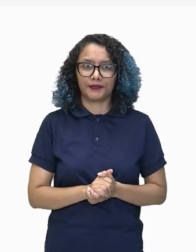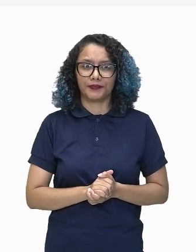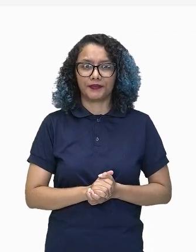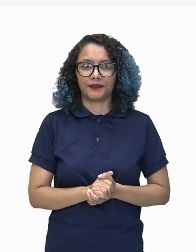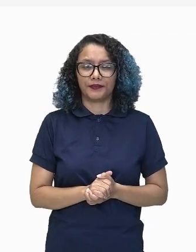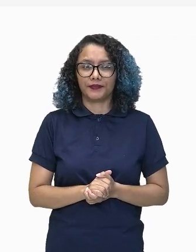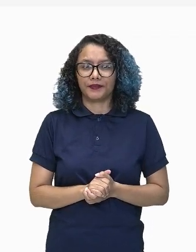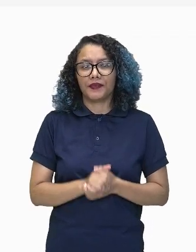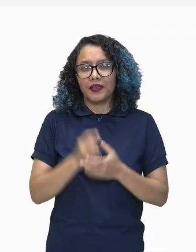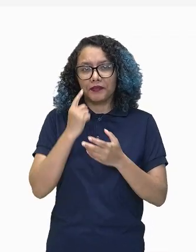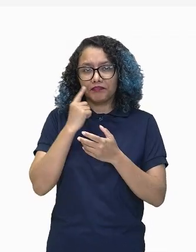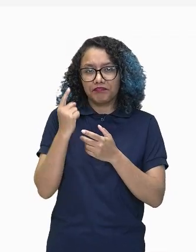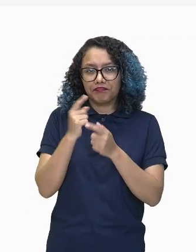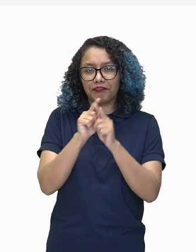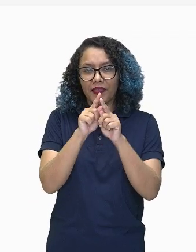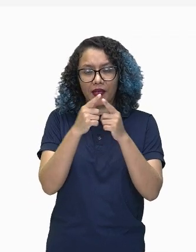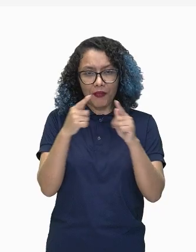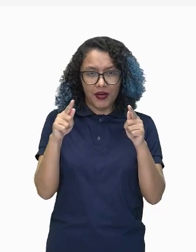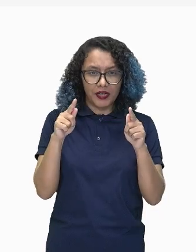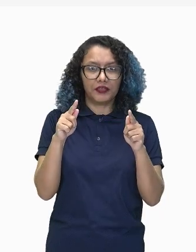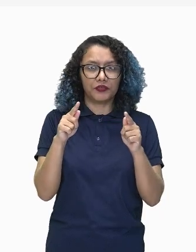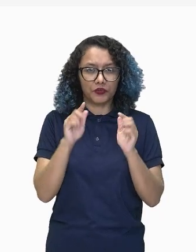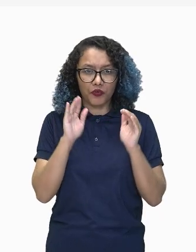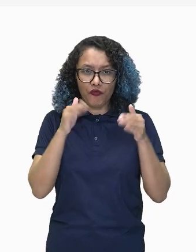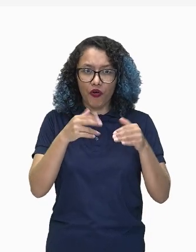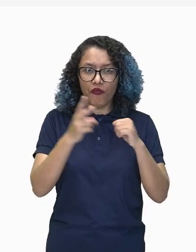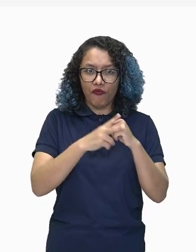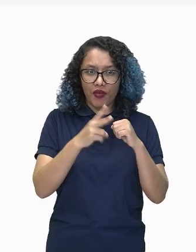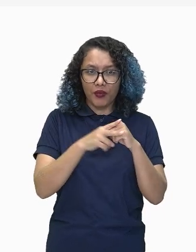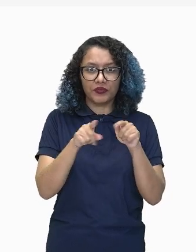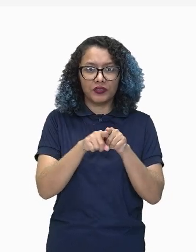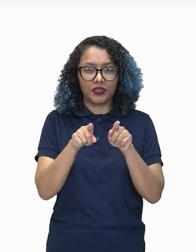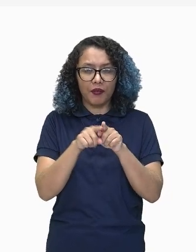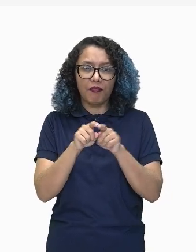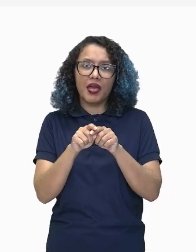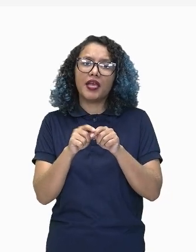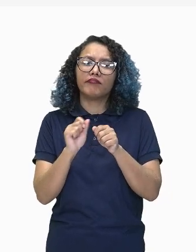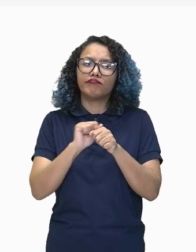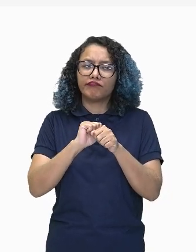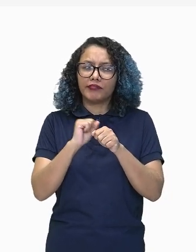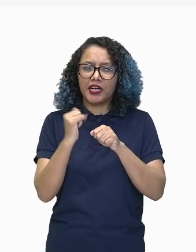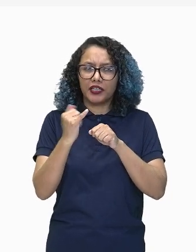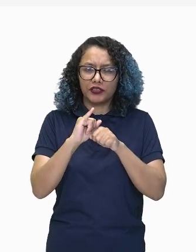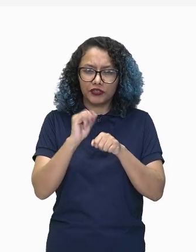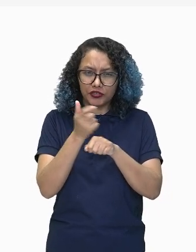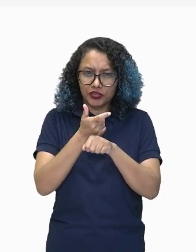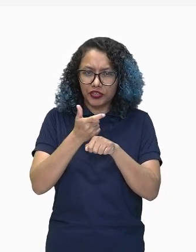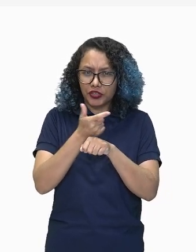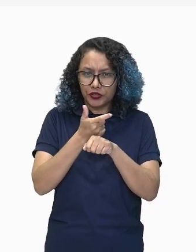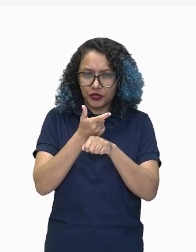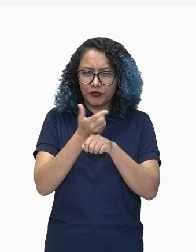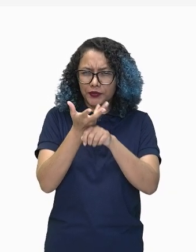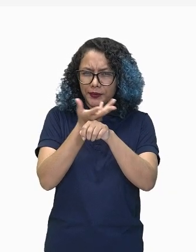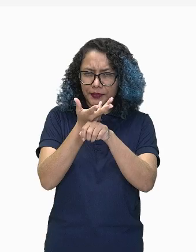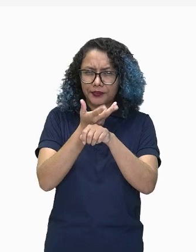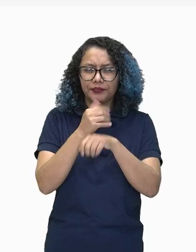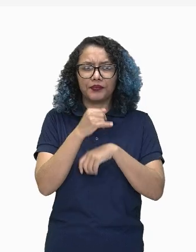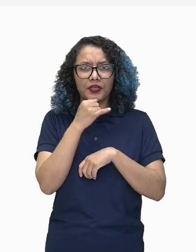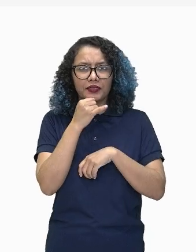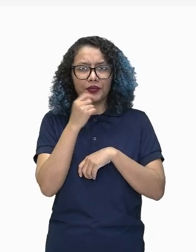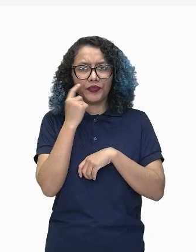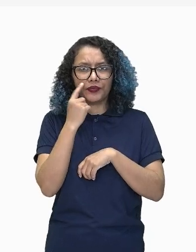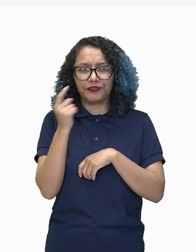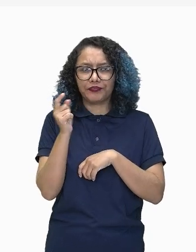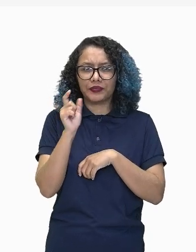tópico gramatical de verbos adjetivos persuasivos, ok? Então, discover, amazing,